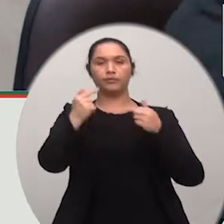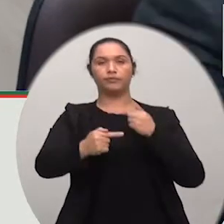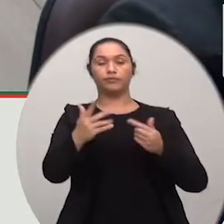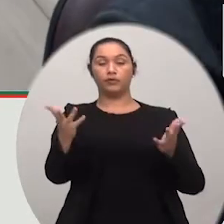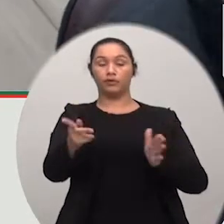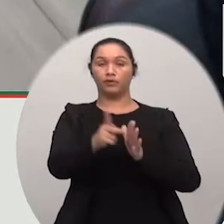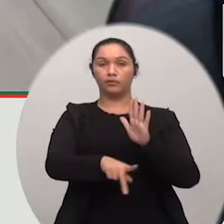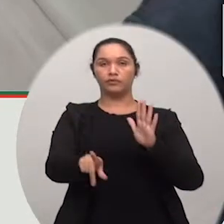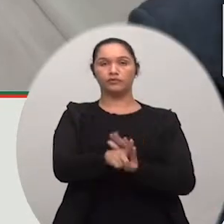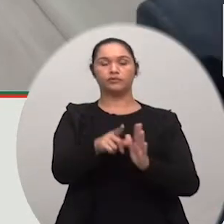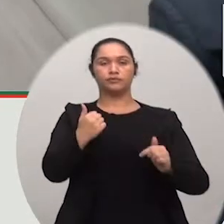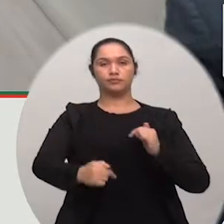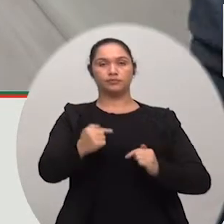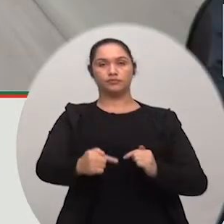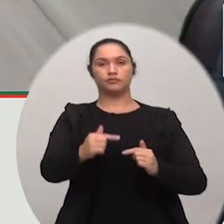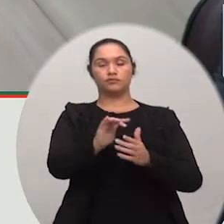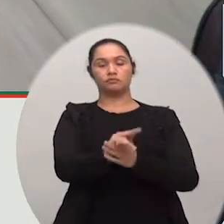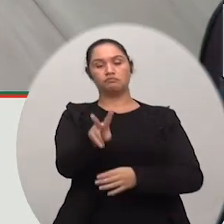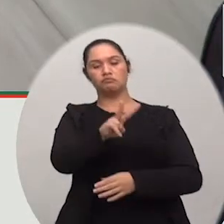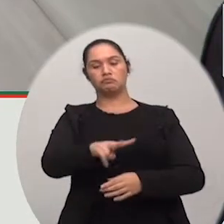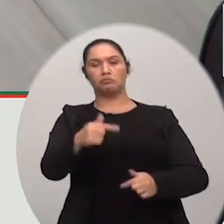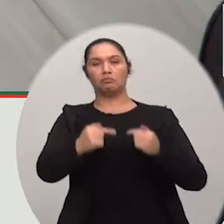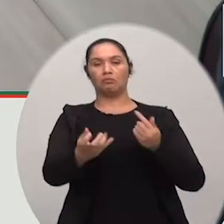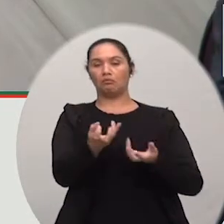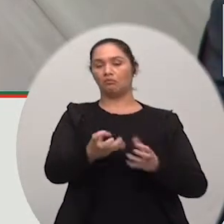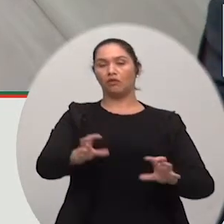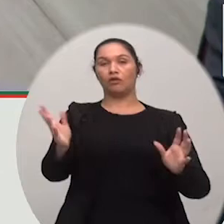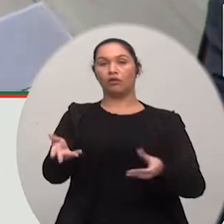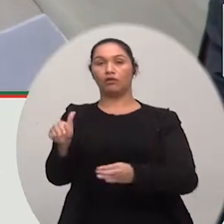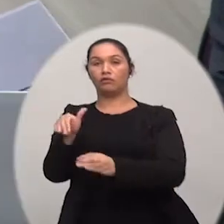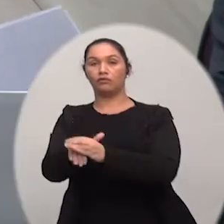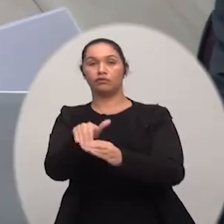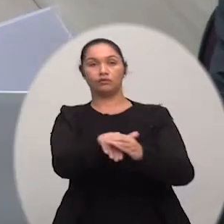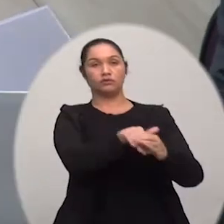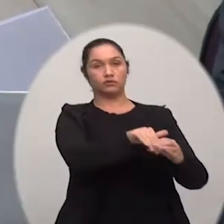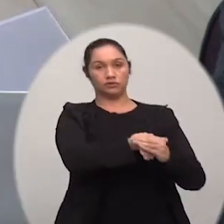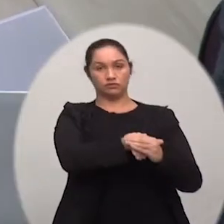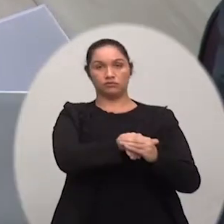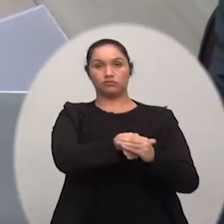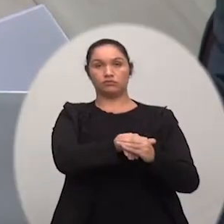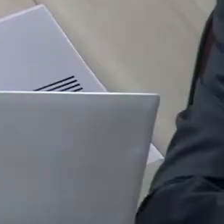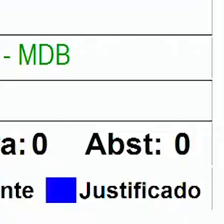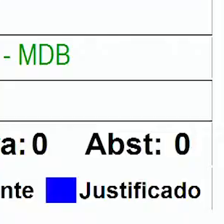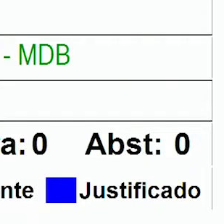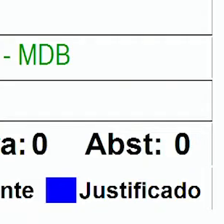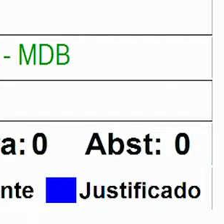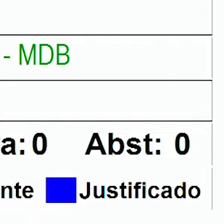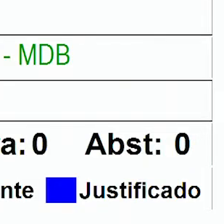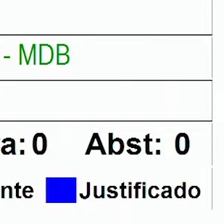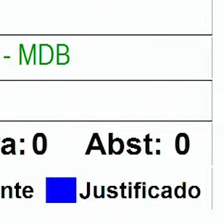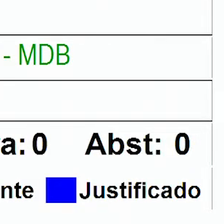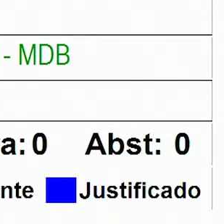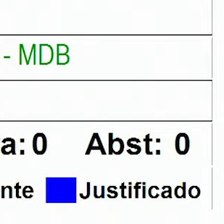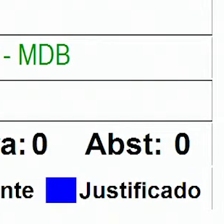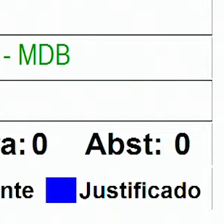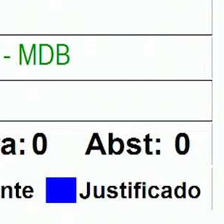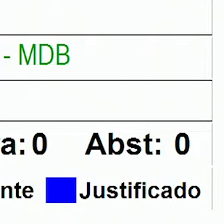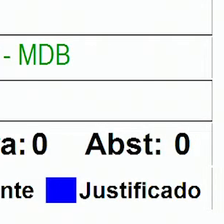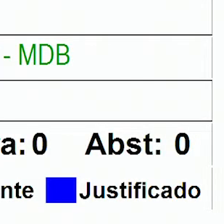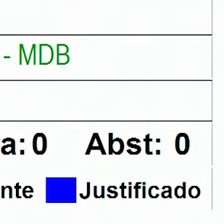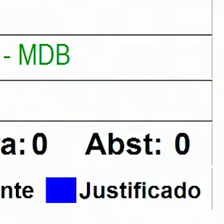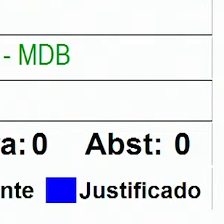em discussão o projeto. Não havendo quem queira discutir, está em votação. Votação liberada.